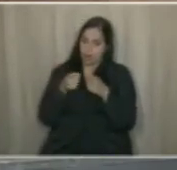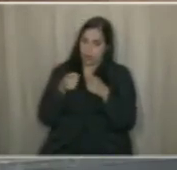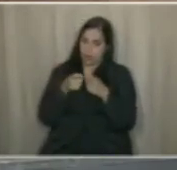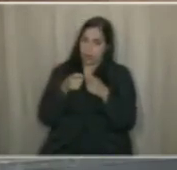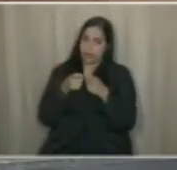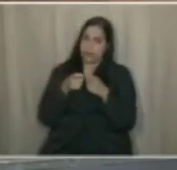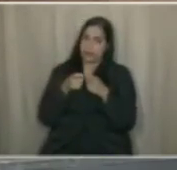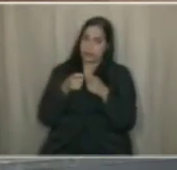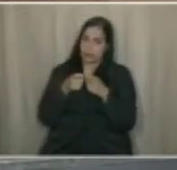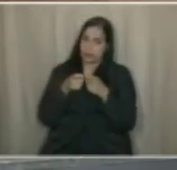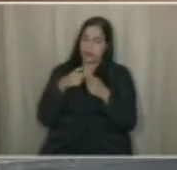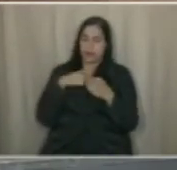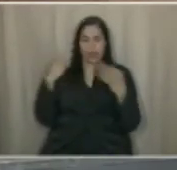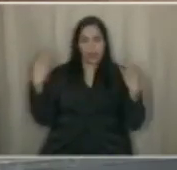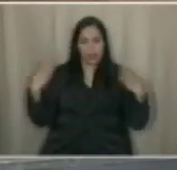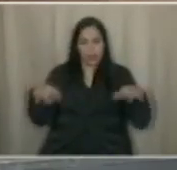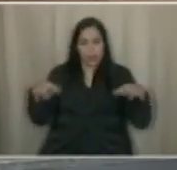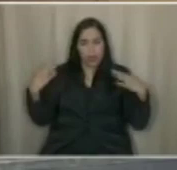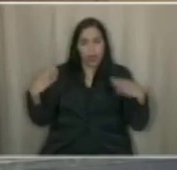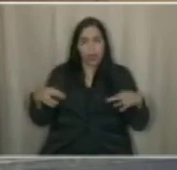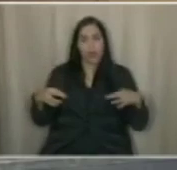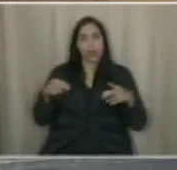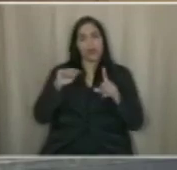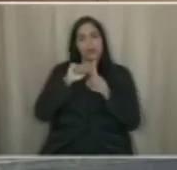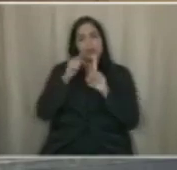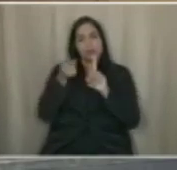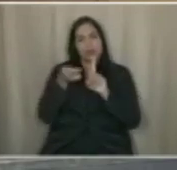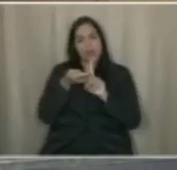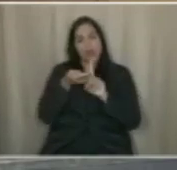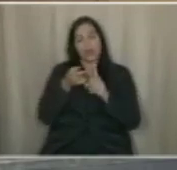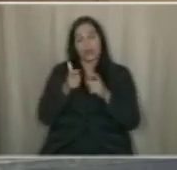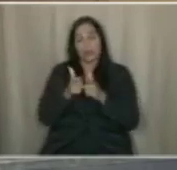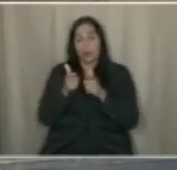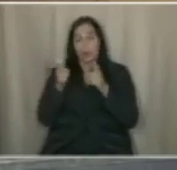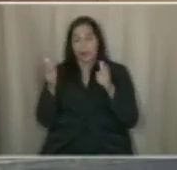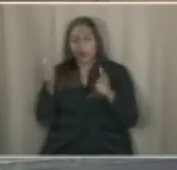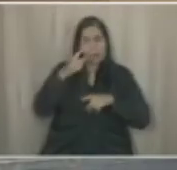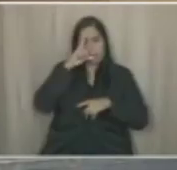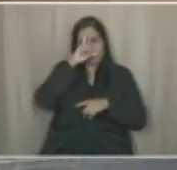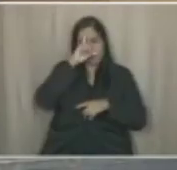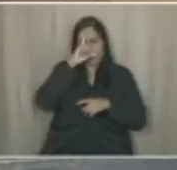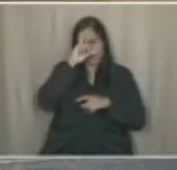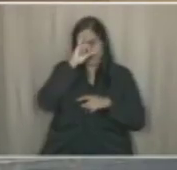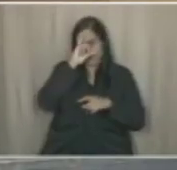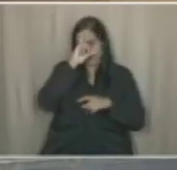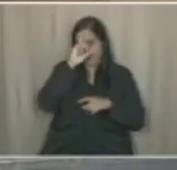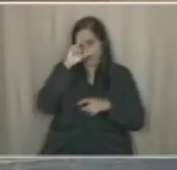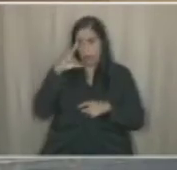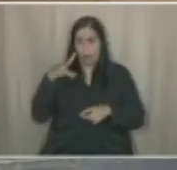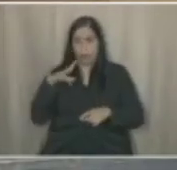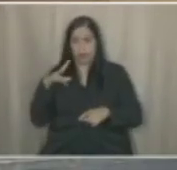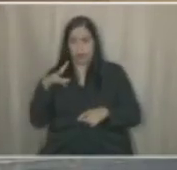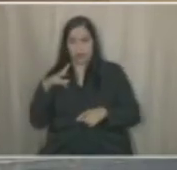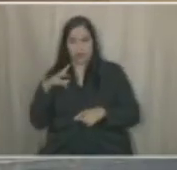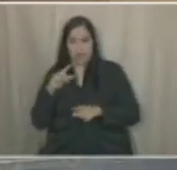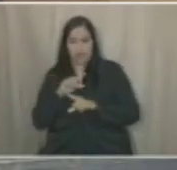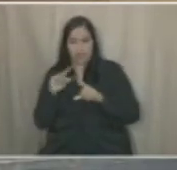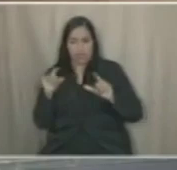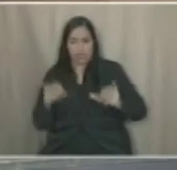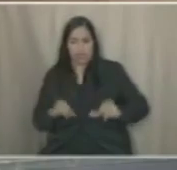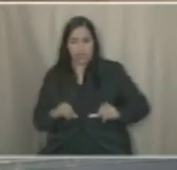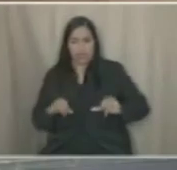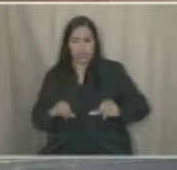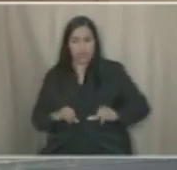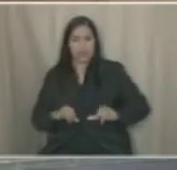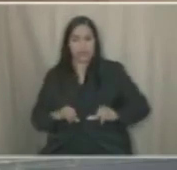Agora, sentir dor no parto, infelizmente, a maioria das mulheres sentem. O parto tem dor. O